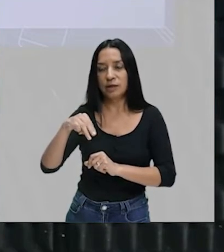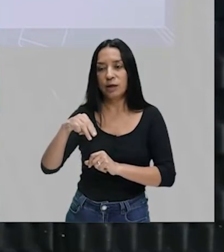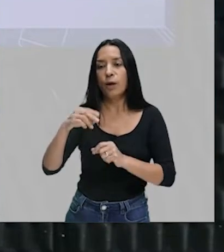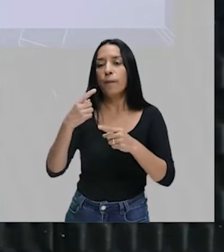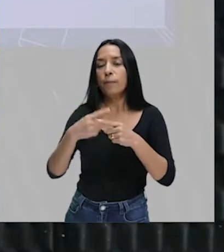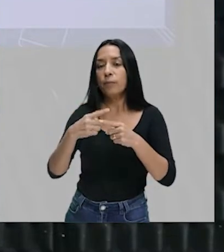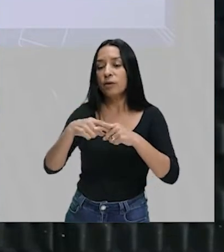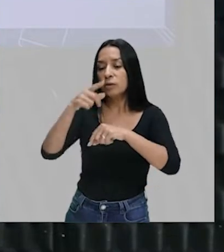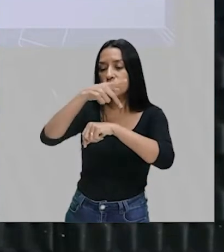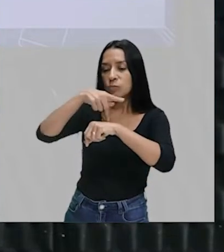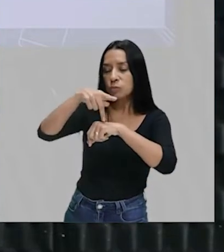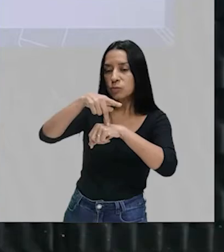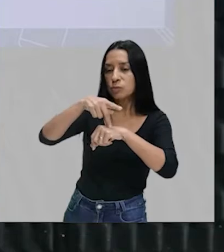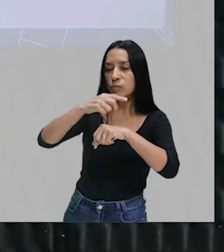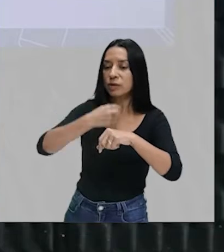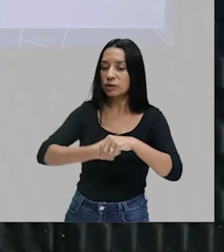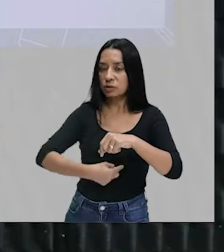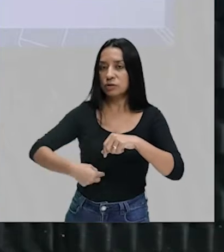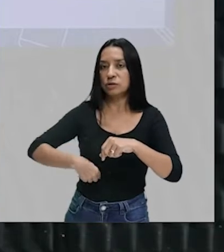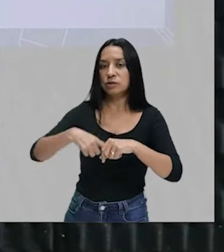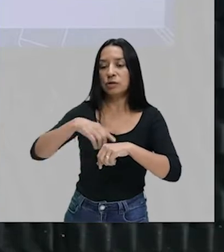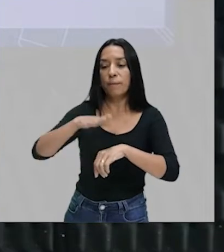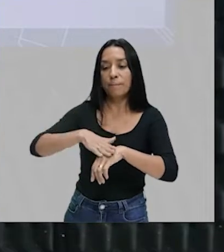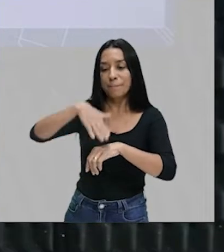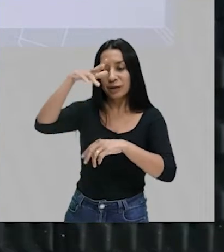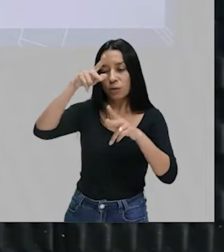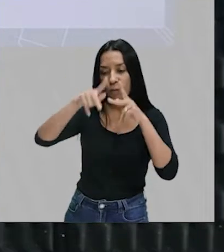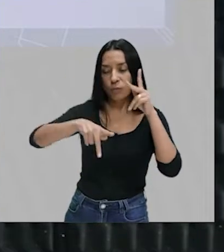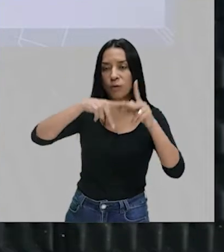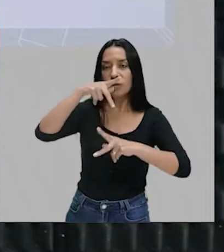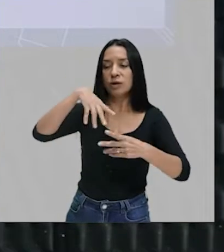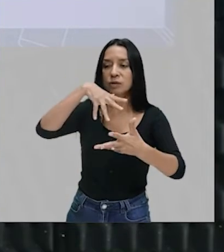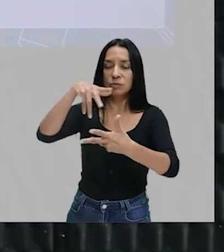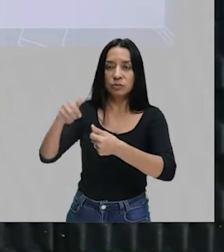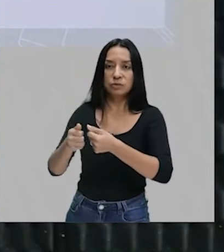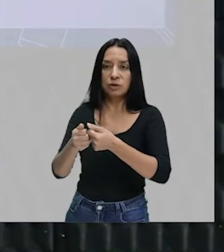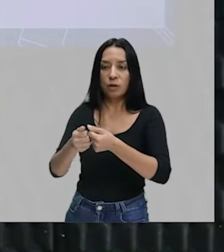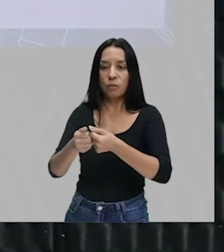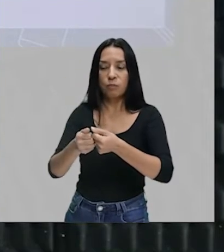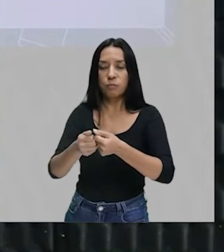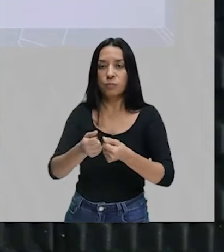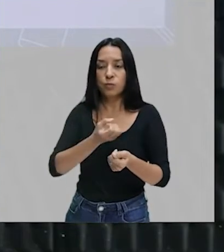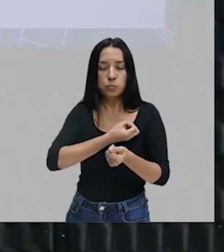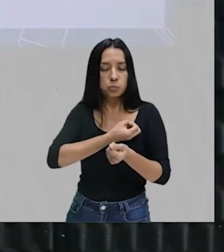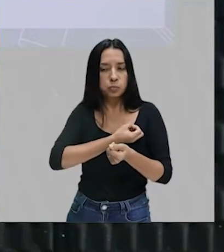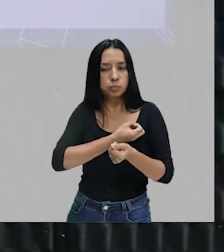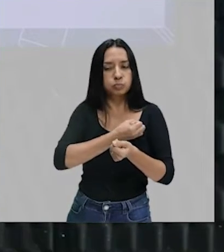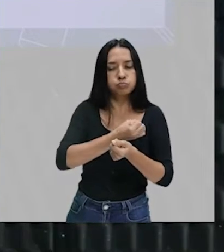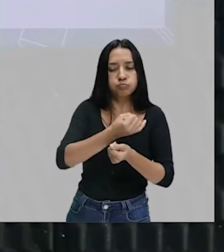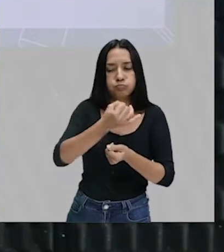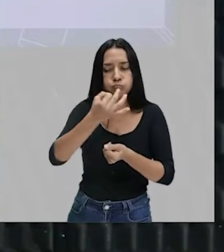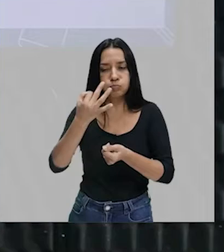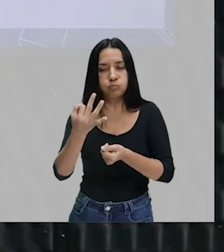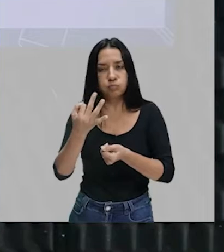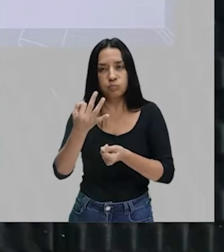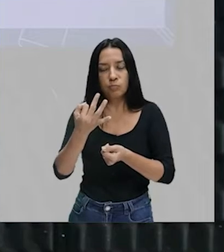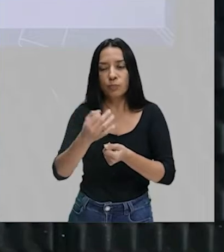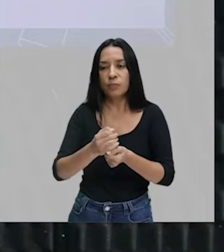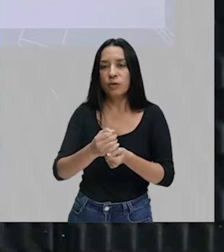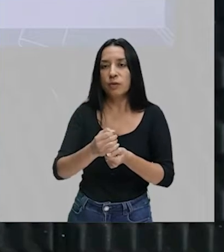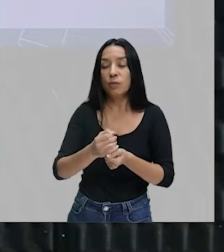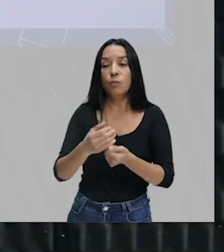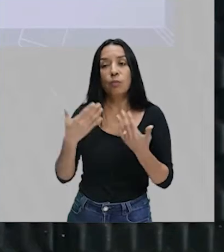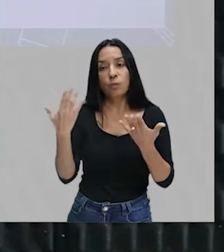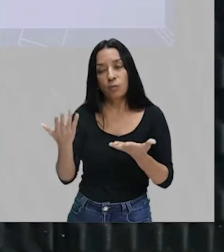mundial a Então esse é o idioma mais falado numericamente agora quando Nós pensamos Como é o idioma mais utilizado por não